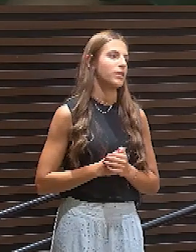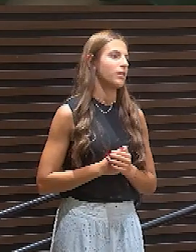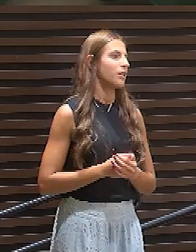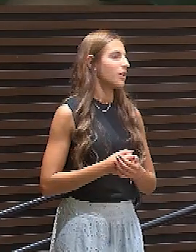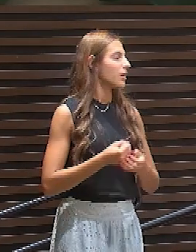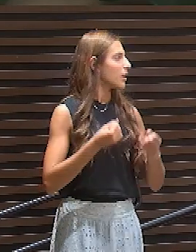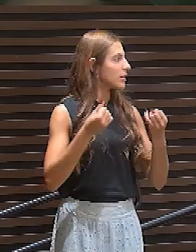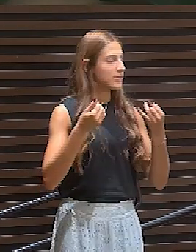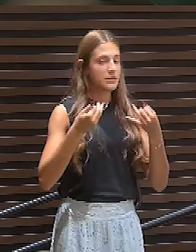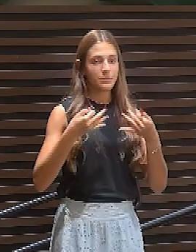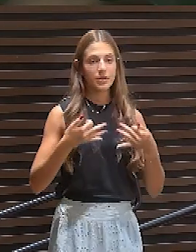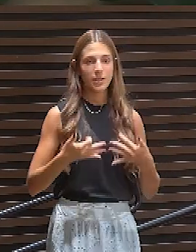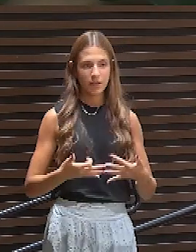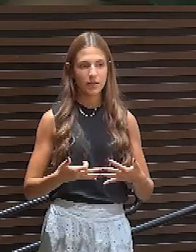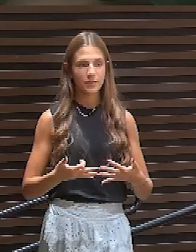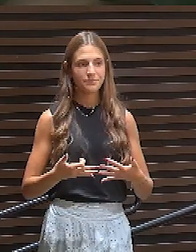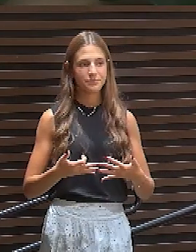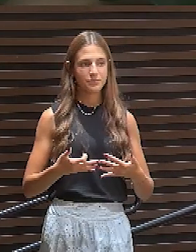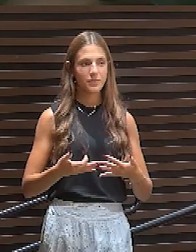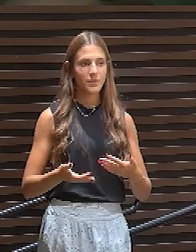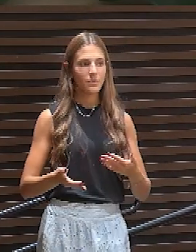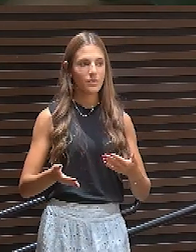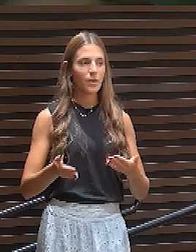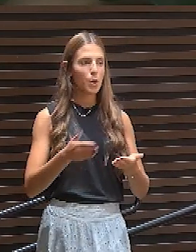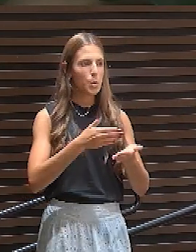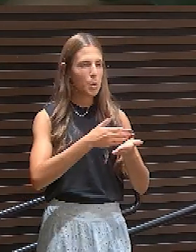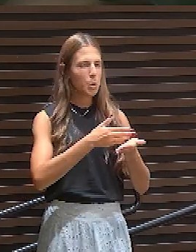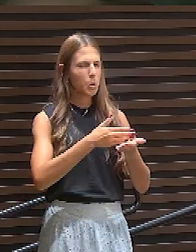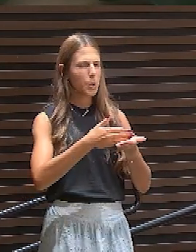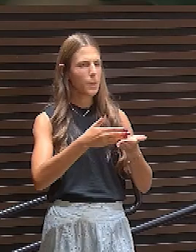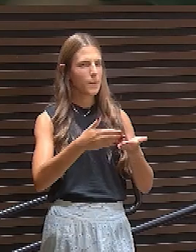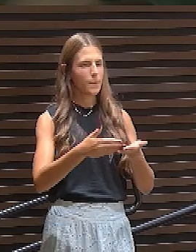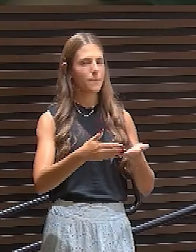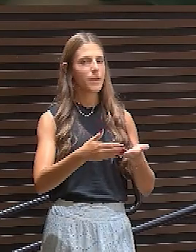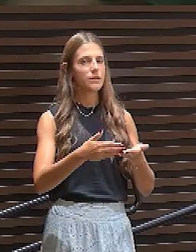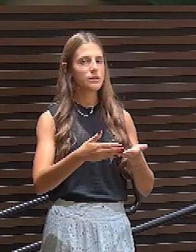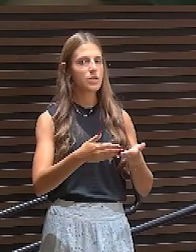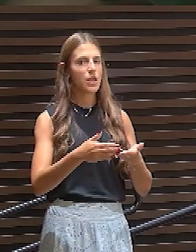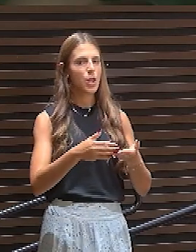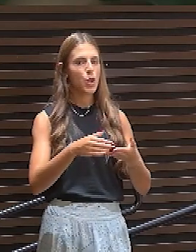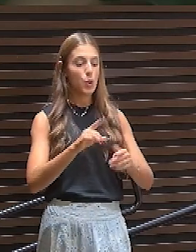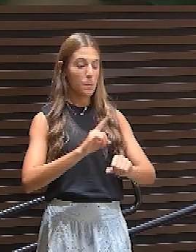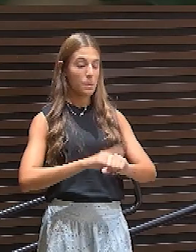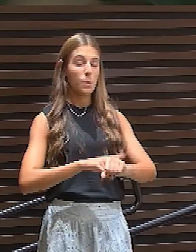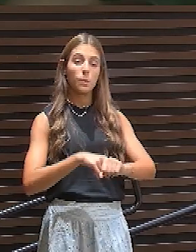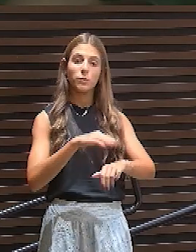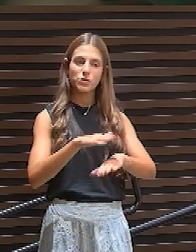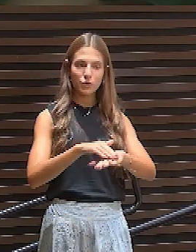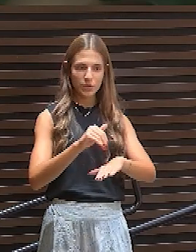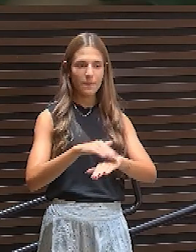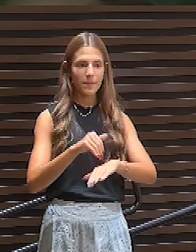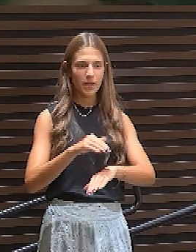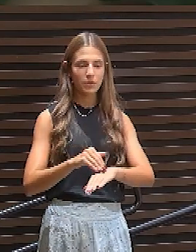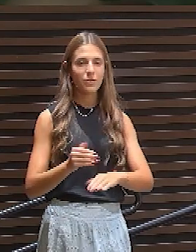descrita desde o momento do seu chamado